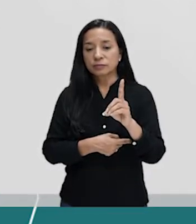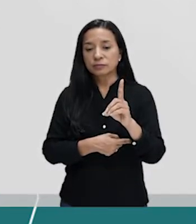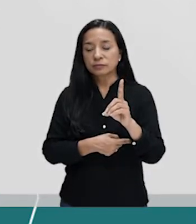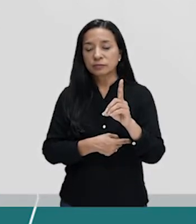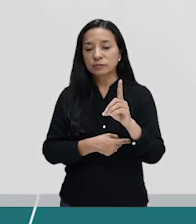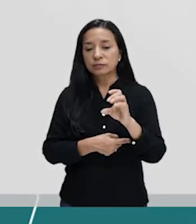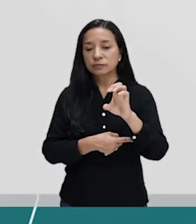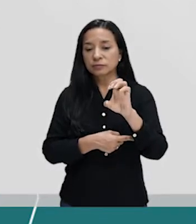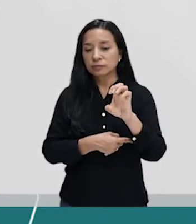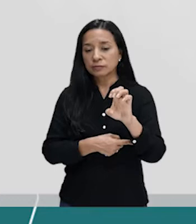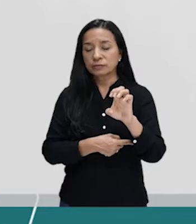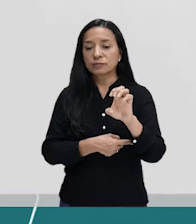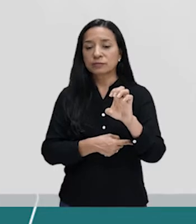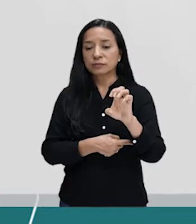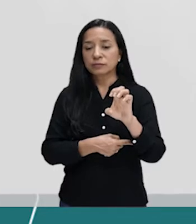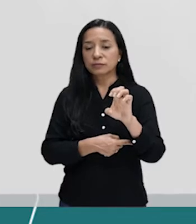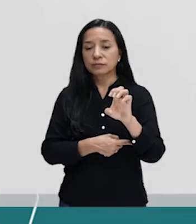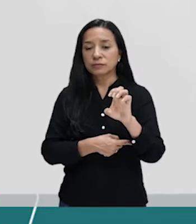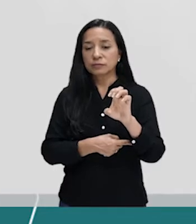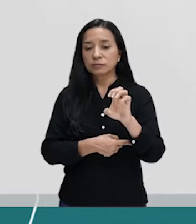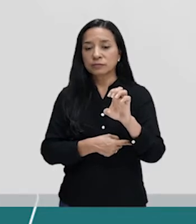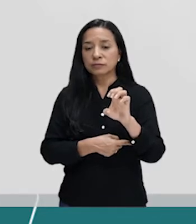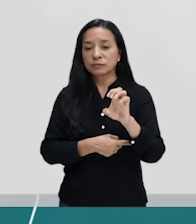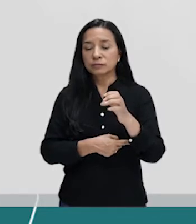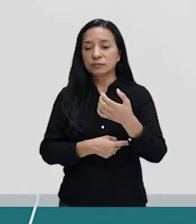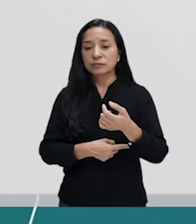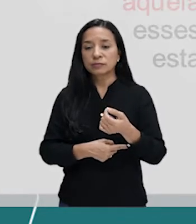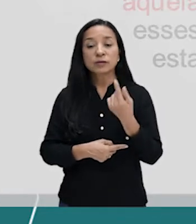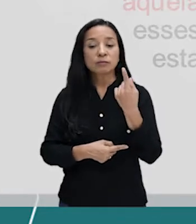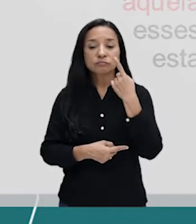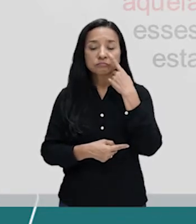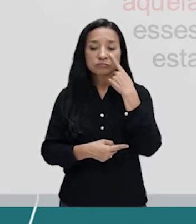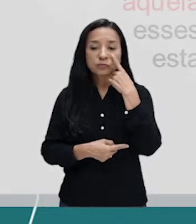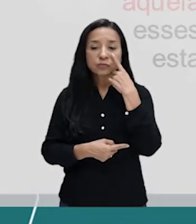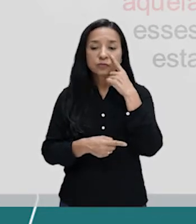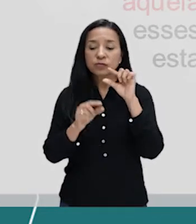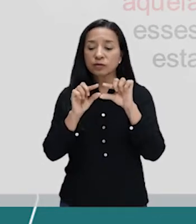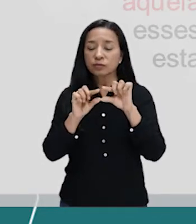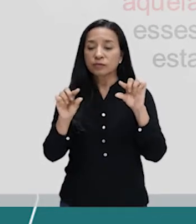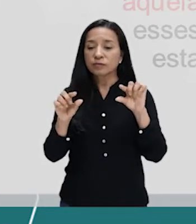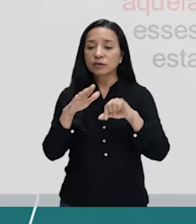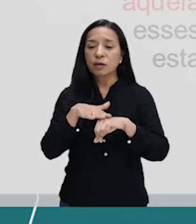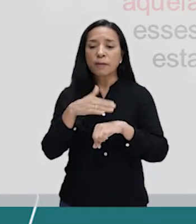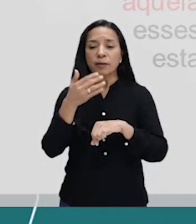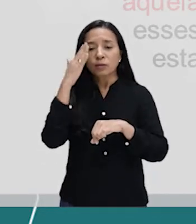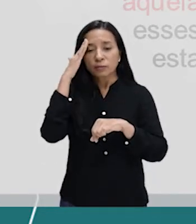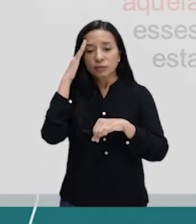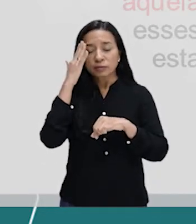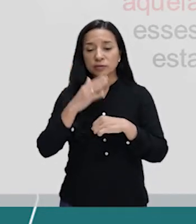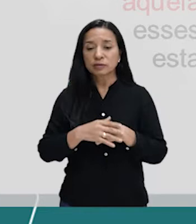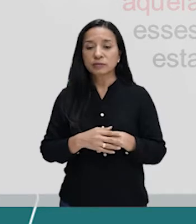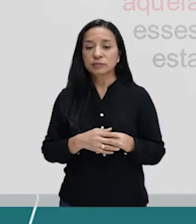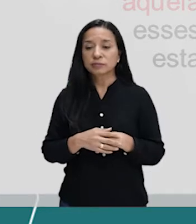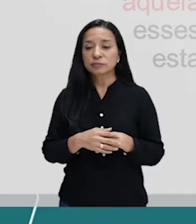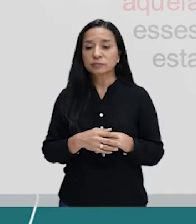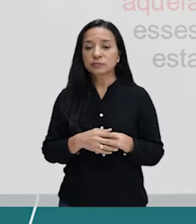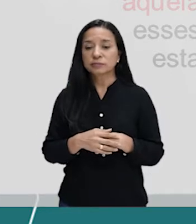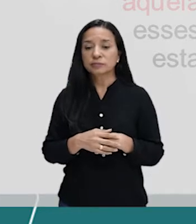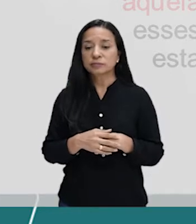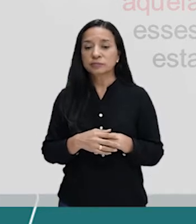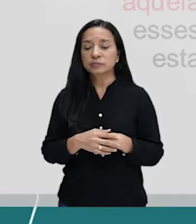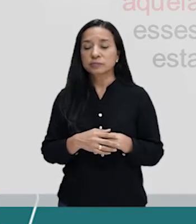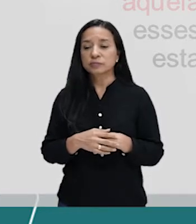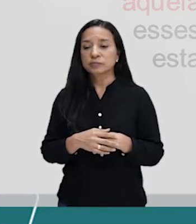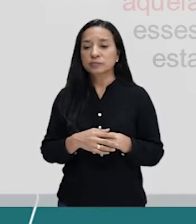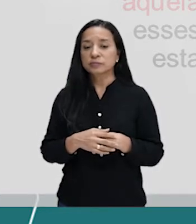esta. Opção E, estes e esses. Vamos ver aqui com a frase que fica melhor para a gente entender, né? A maxila e os dentes denotavam